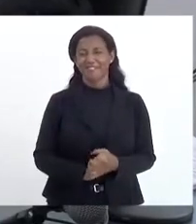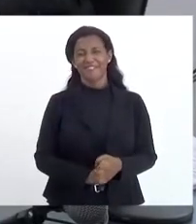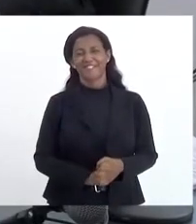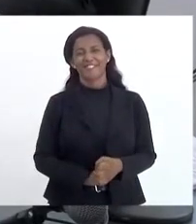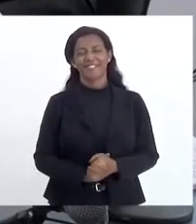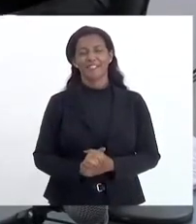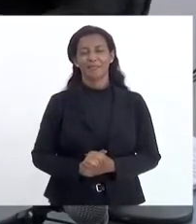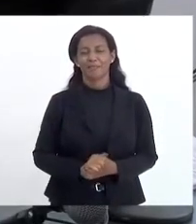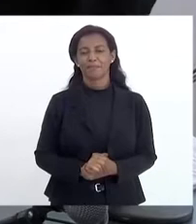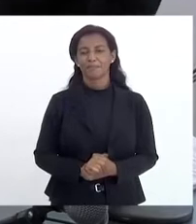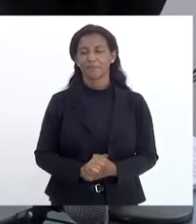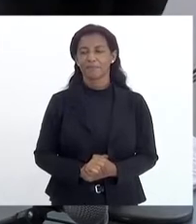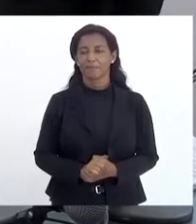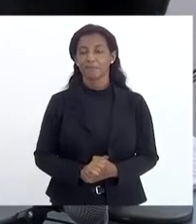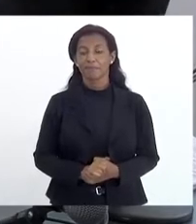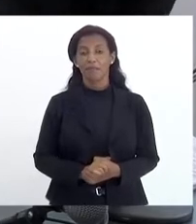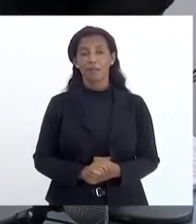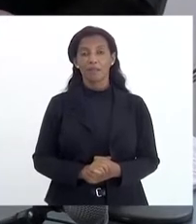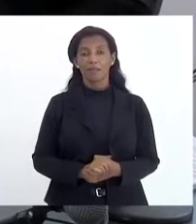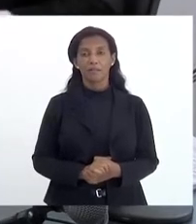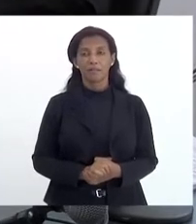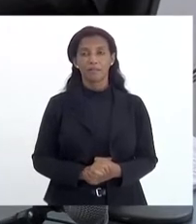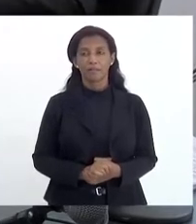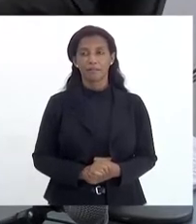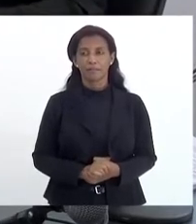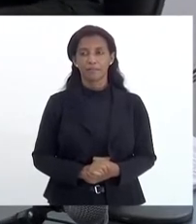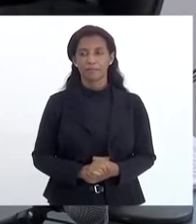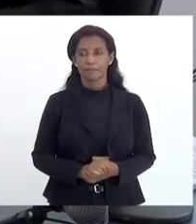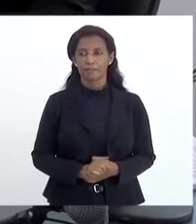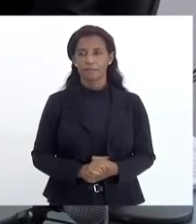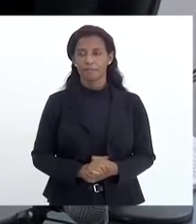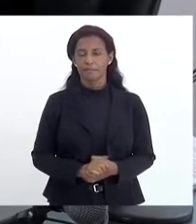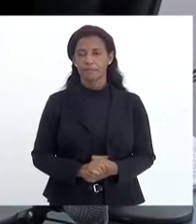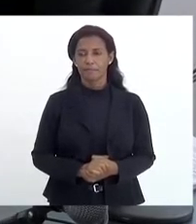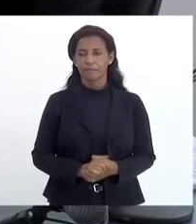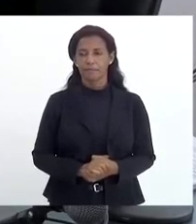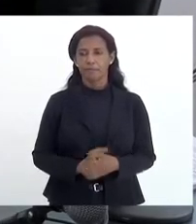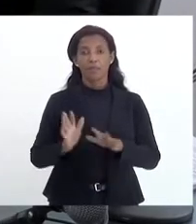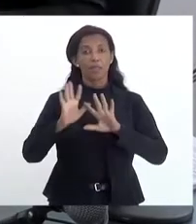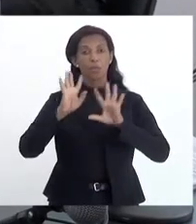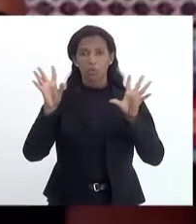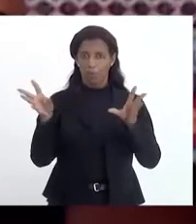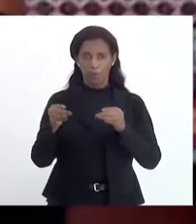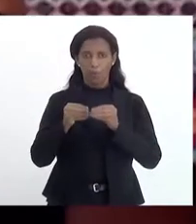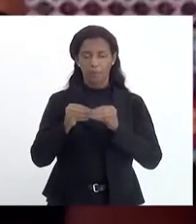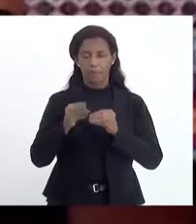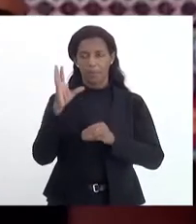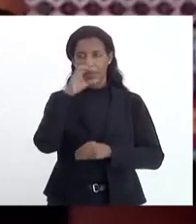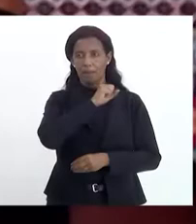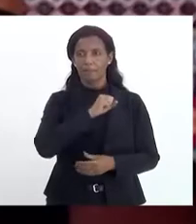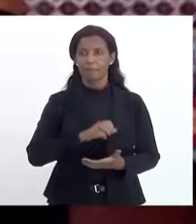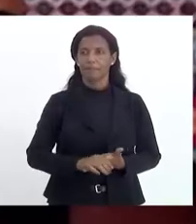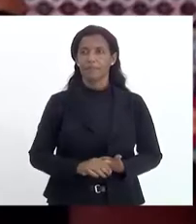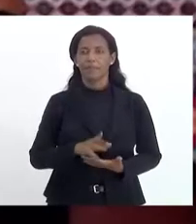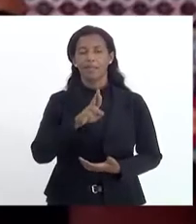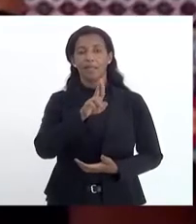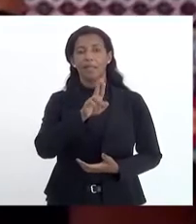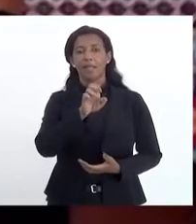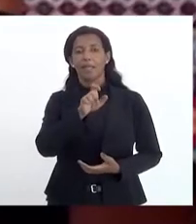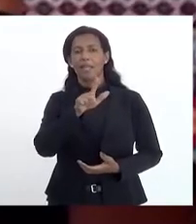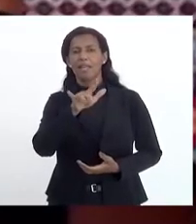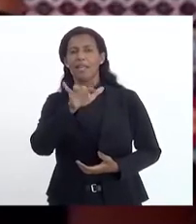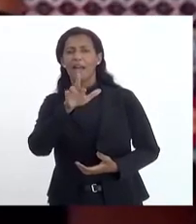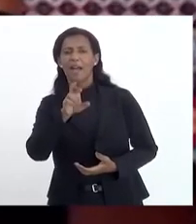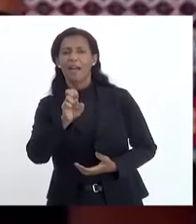permitem. Mas é só no crer. Eu queria avançar. Não, só para complementar bem rápido. Religar é